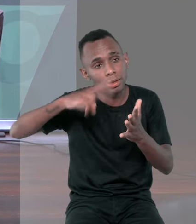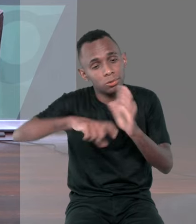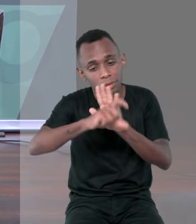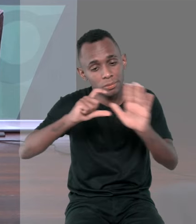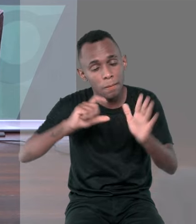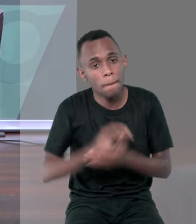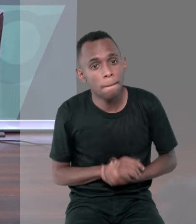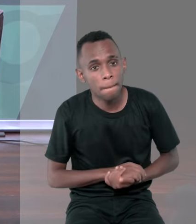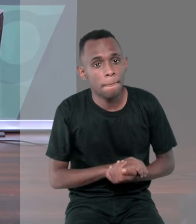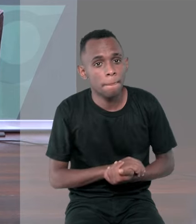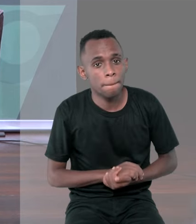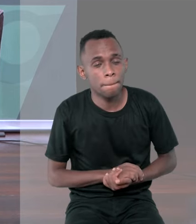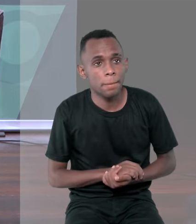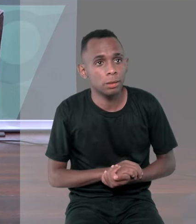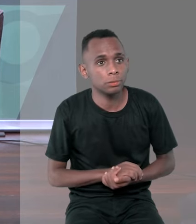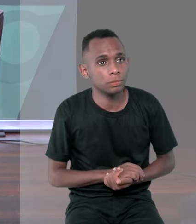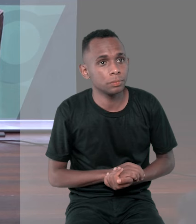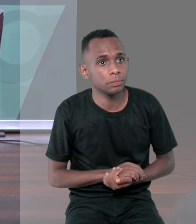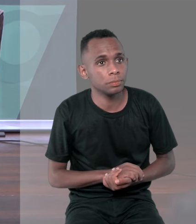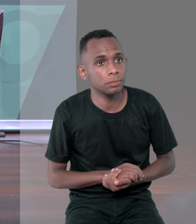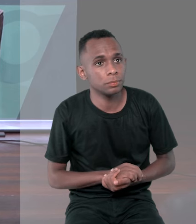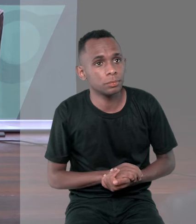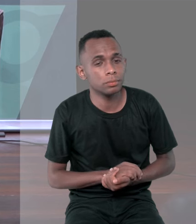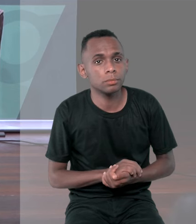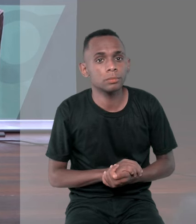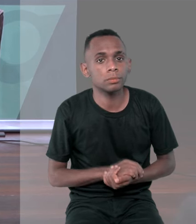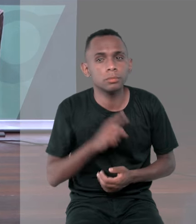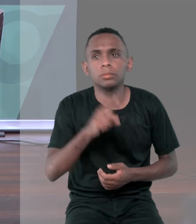Então... Ó, tem 1, 2, 3...